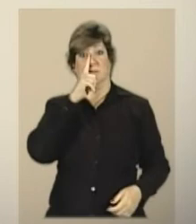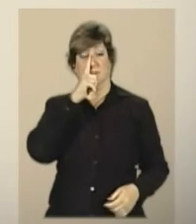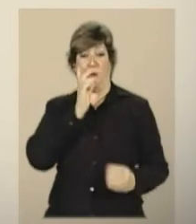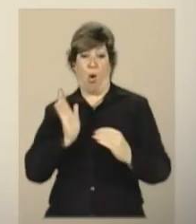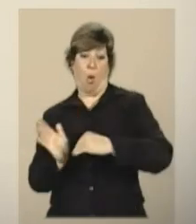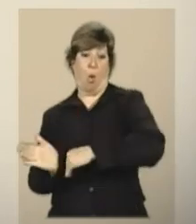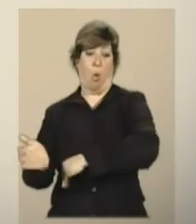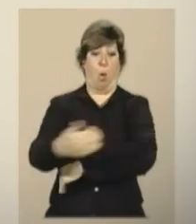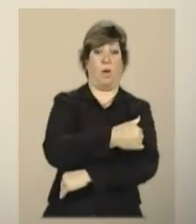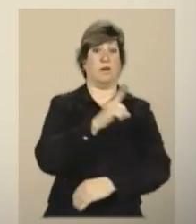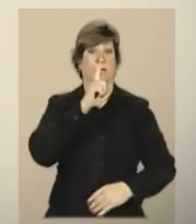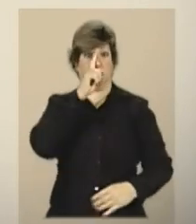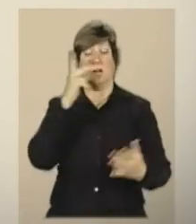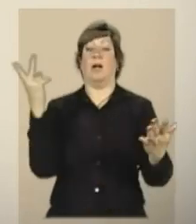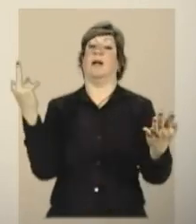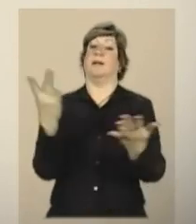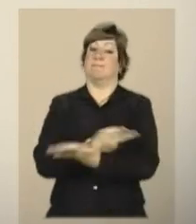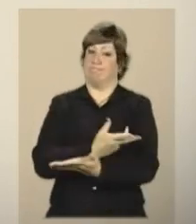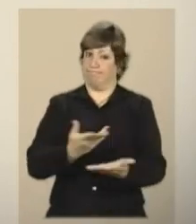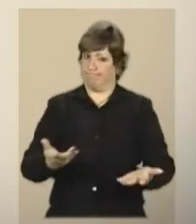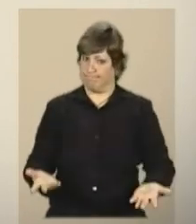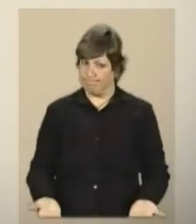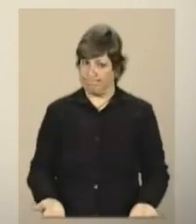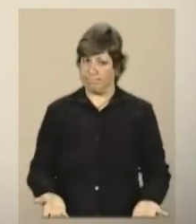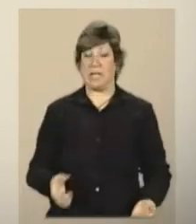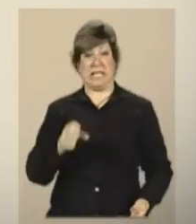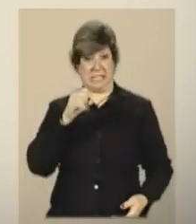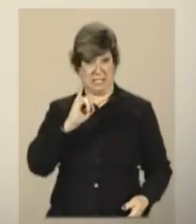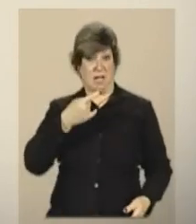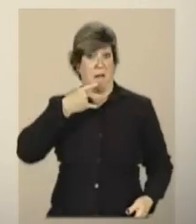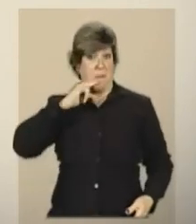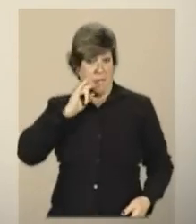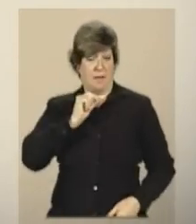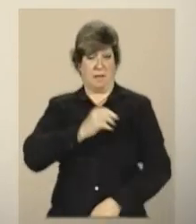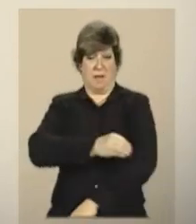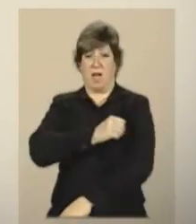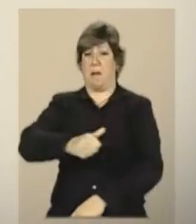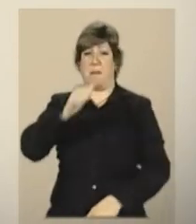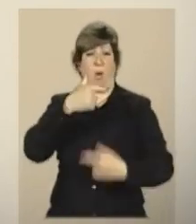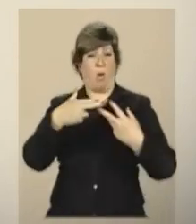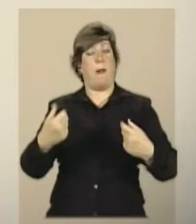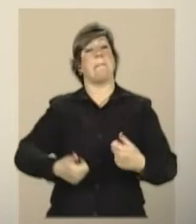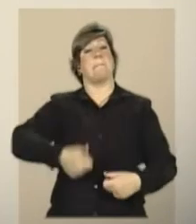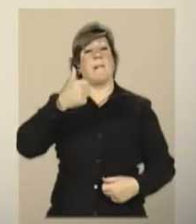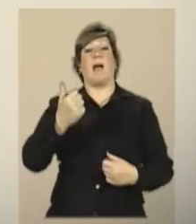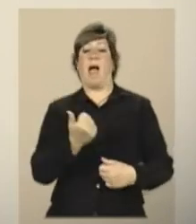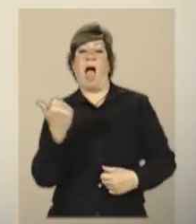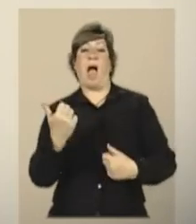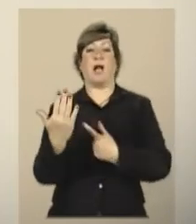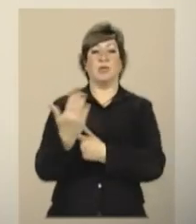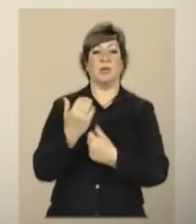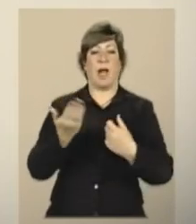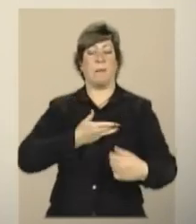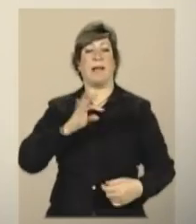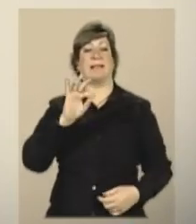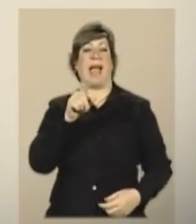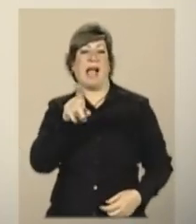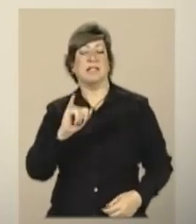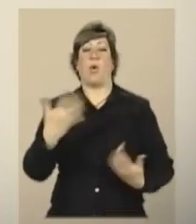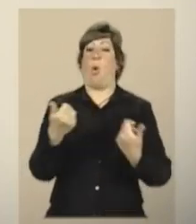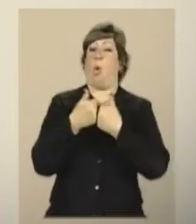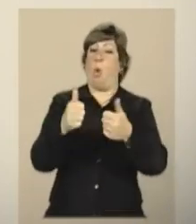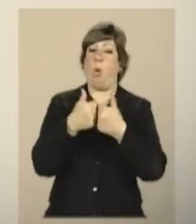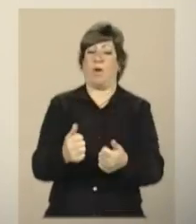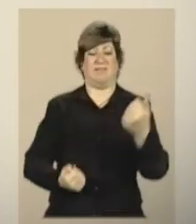numa curva perigosa tudo pode acontecer se beber é melhor pegar uma carona com um amigo ir de táxi